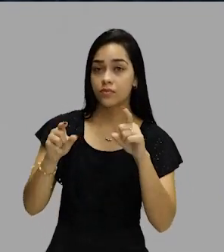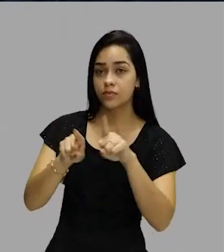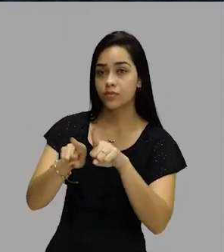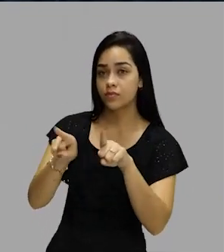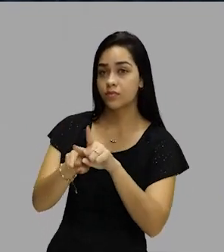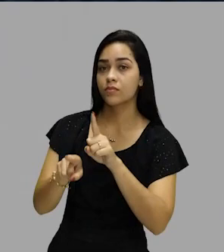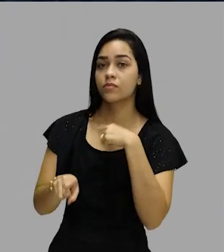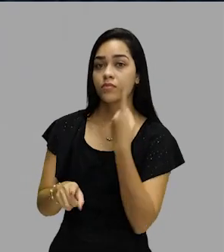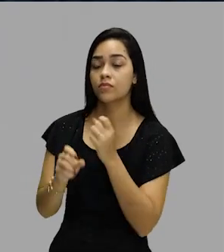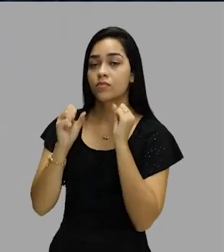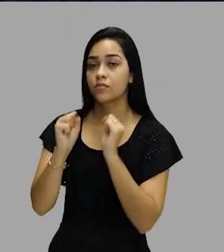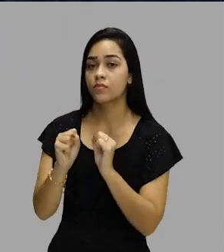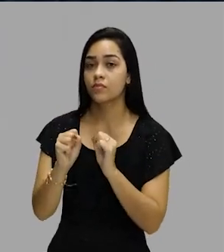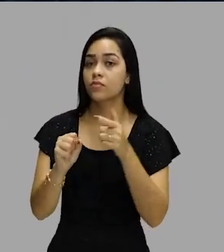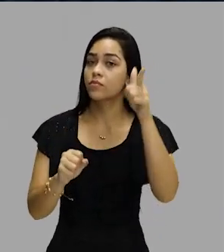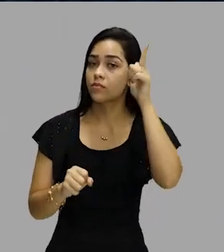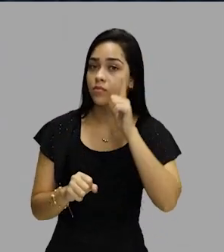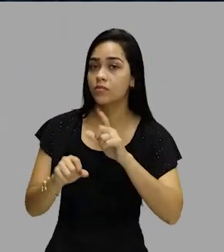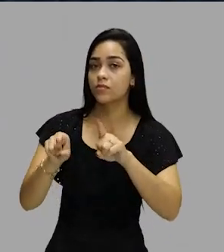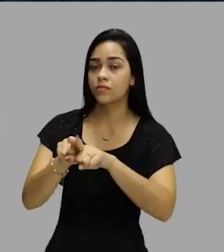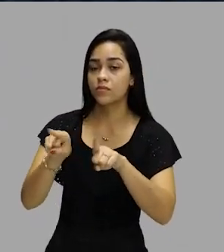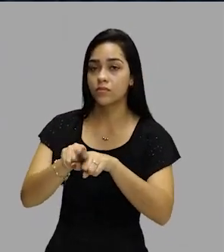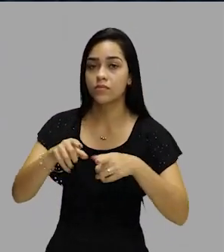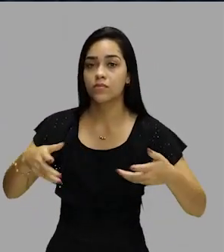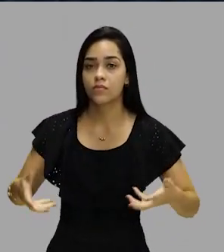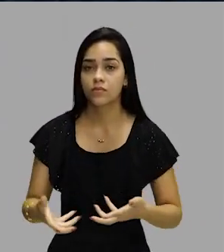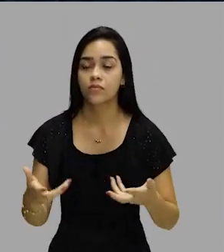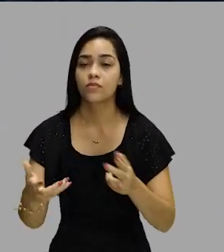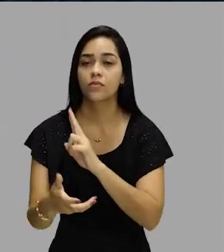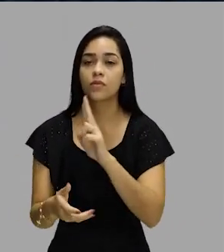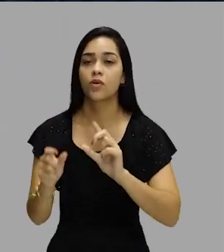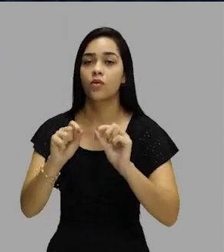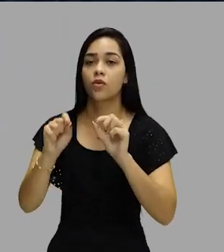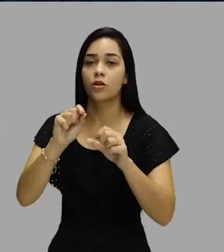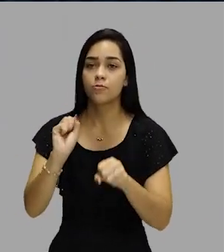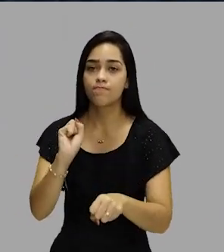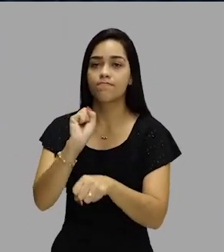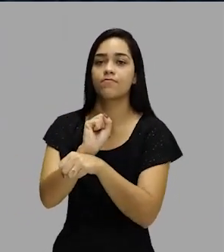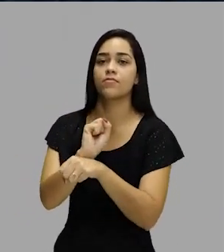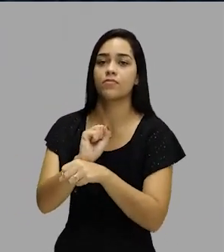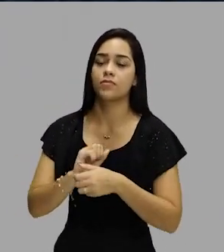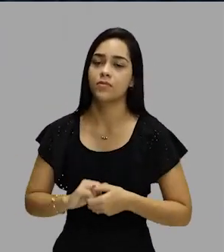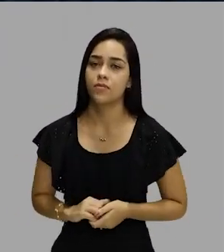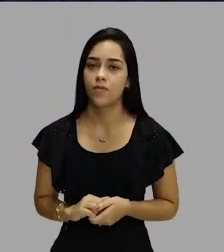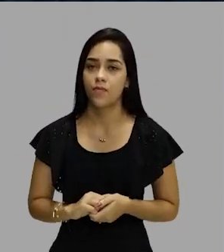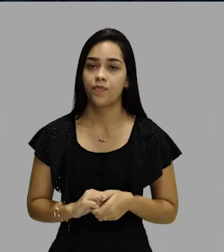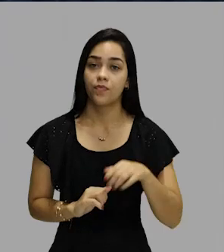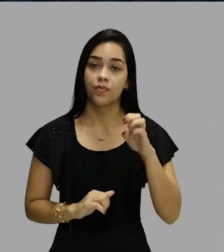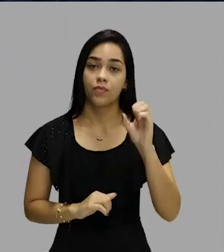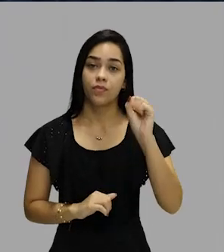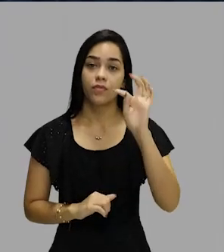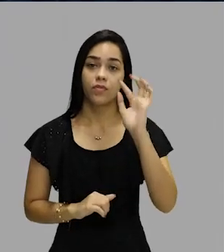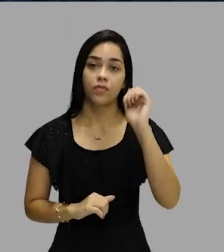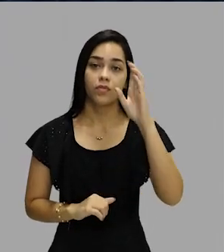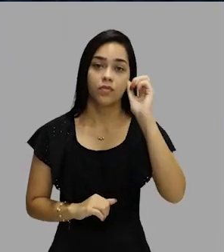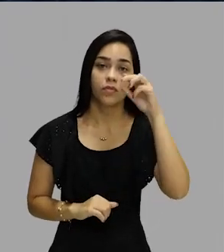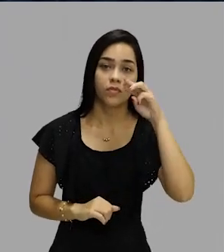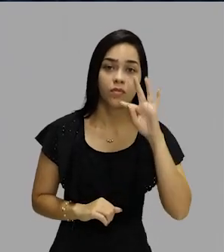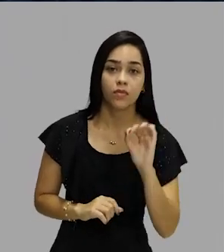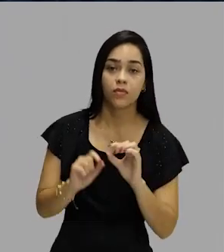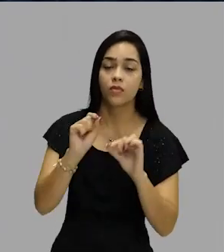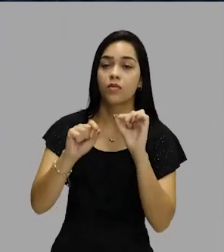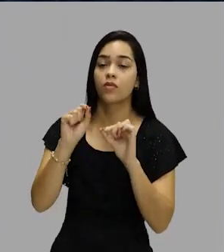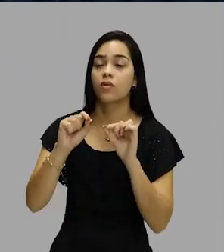para que a gente possa conseguir promover o que a gente chama de estancamento, né? Estancamento nada mais, nada menos é do